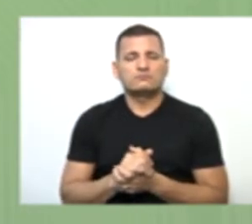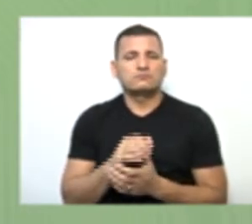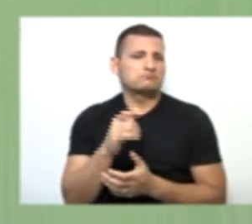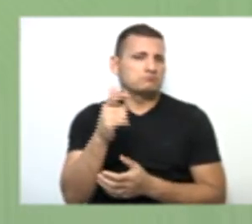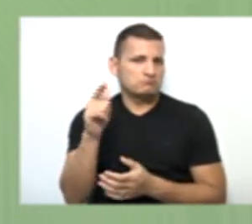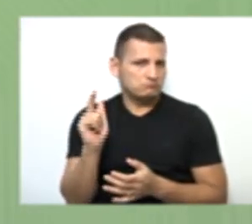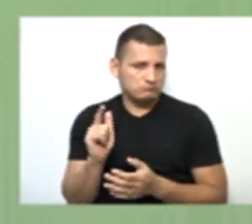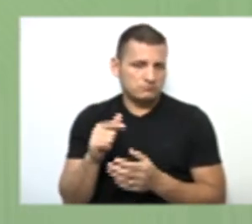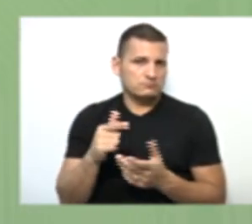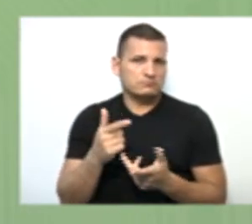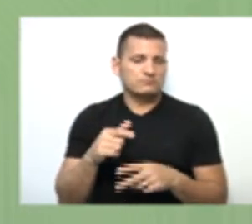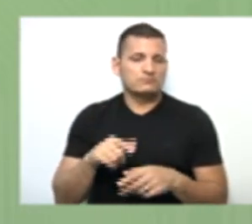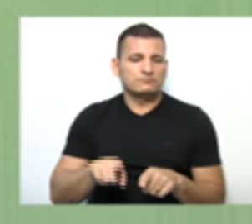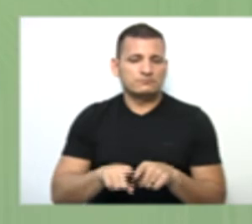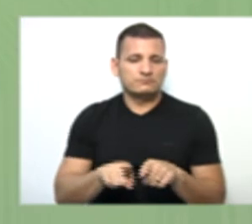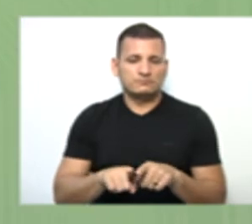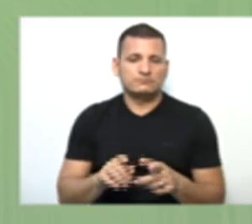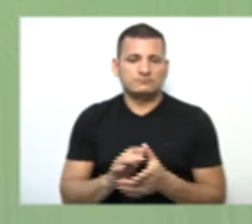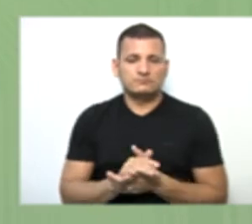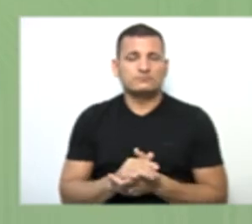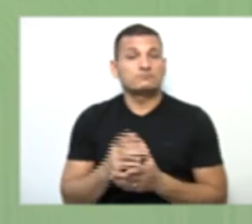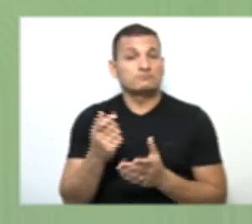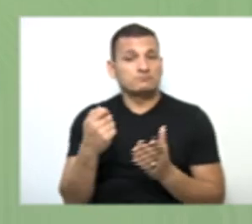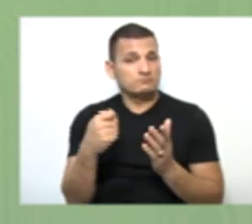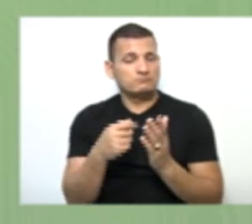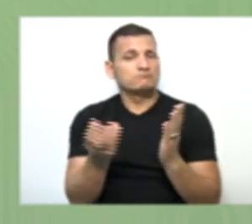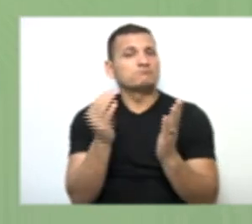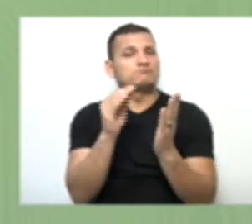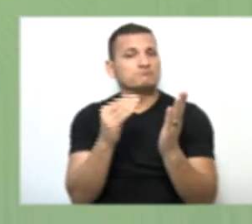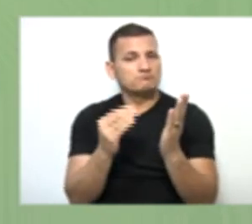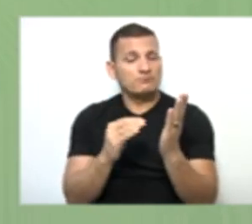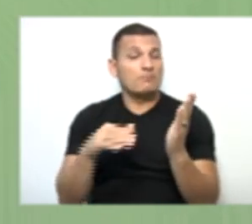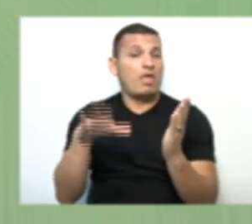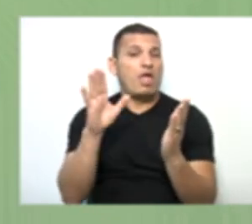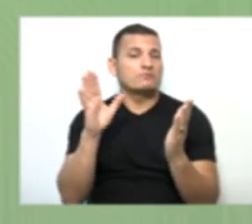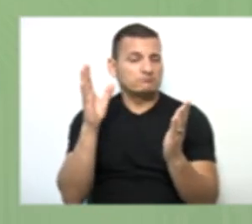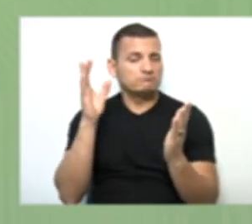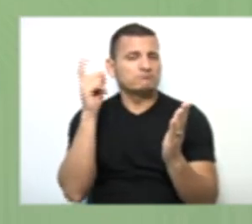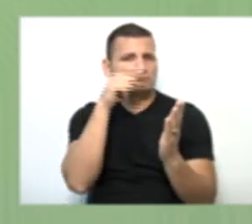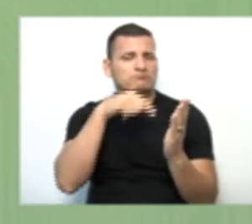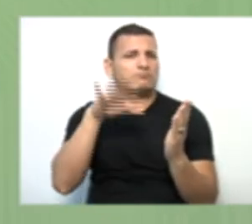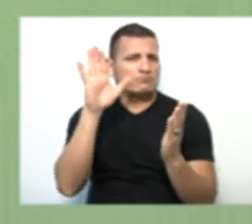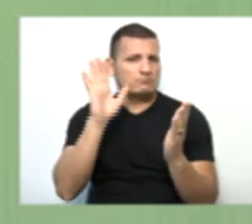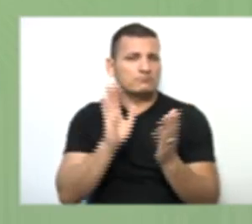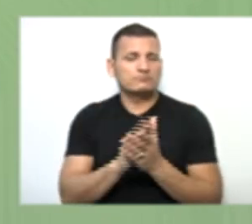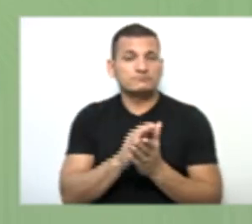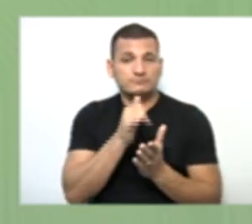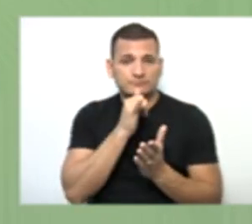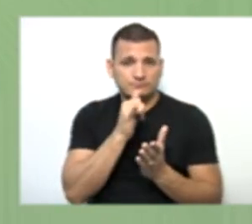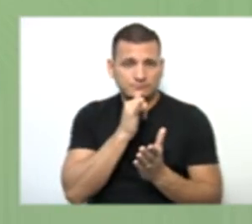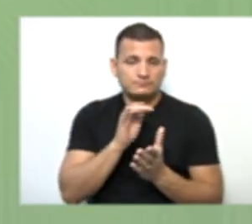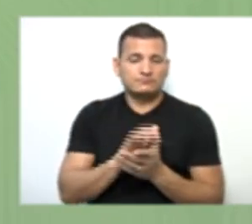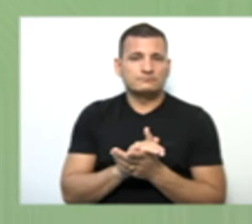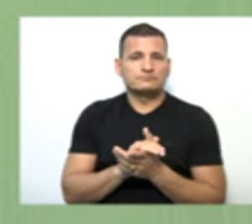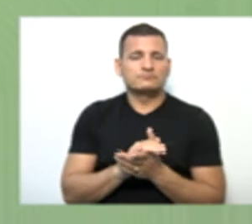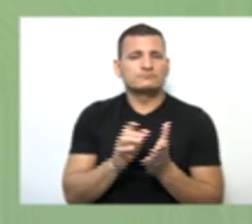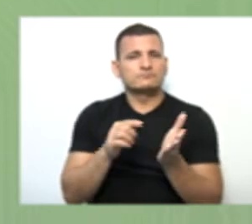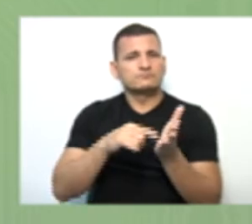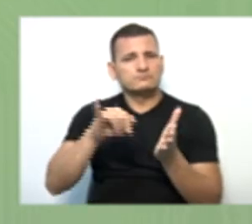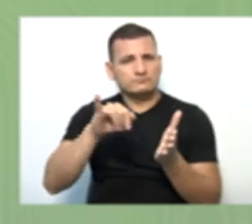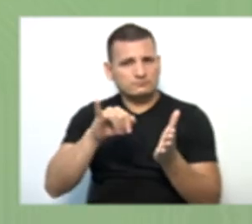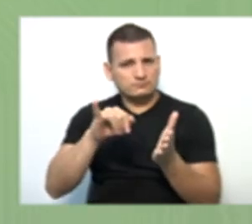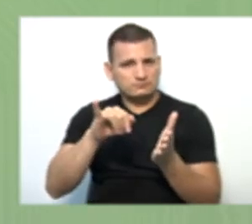mais complexas, que envolvem lançamentos mais sofisticados. Por exemplo, pagamento de imposto